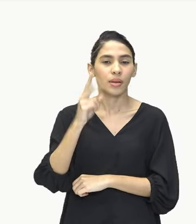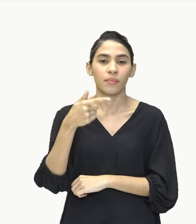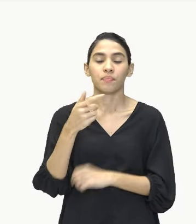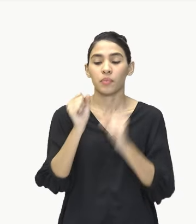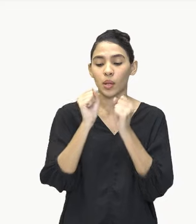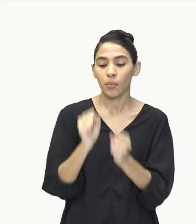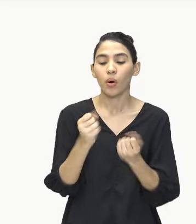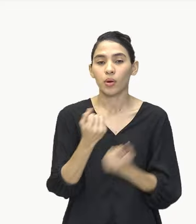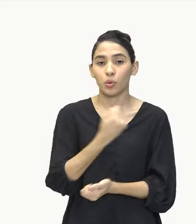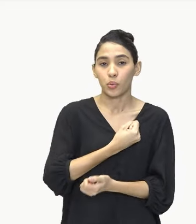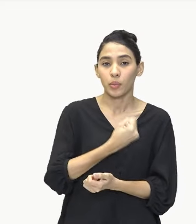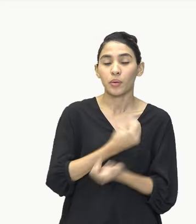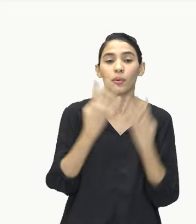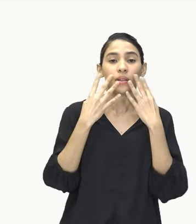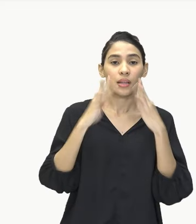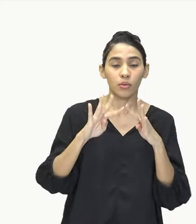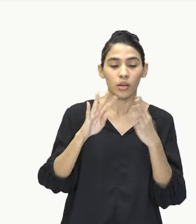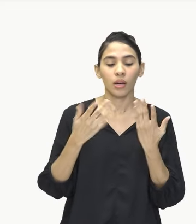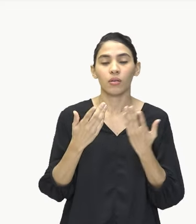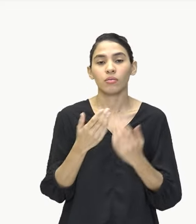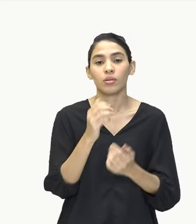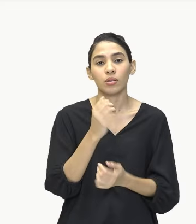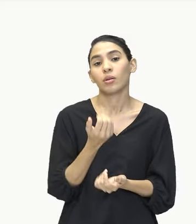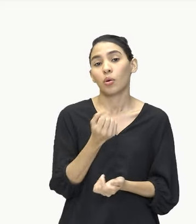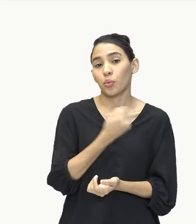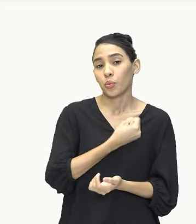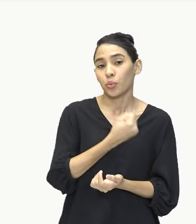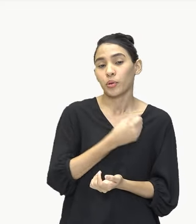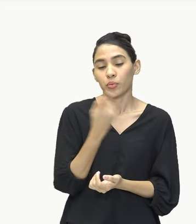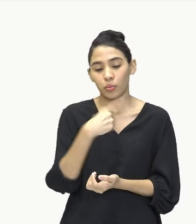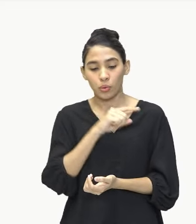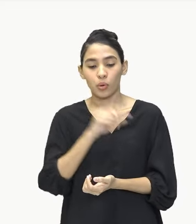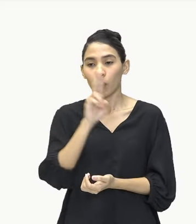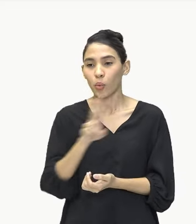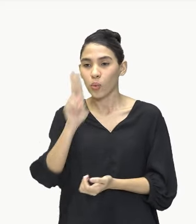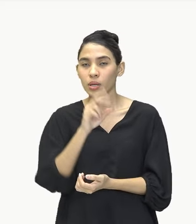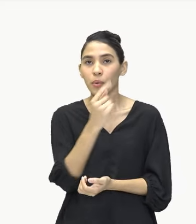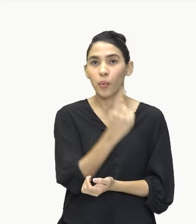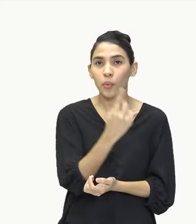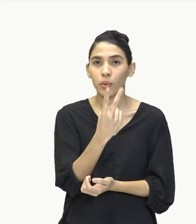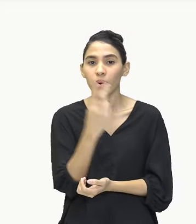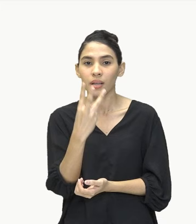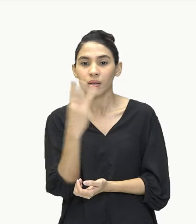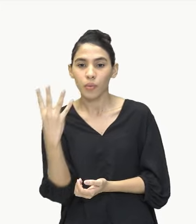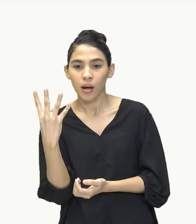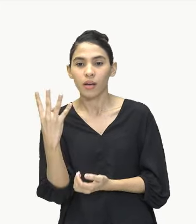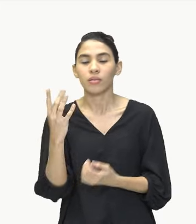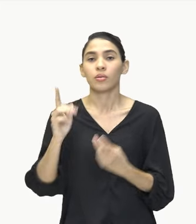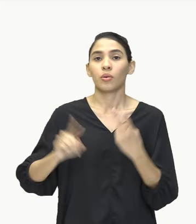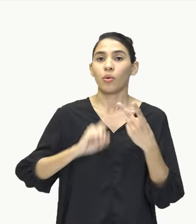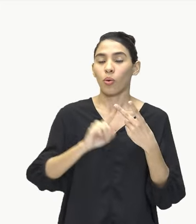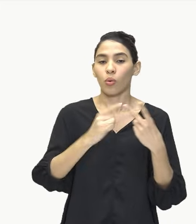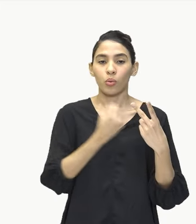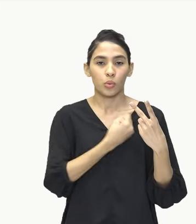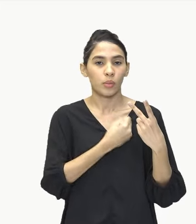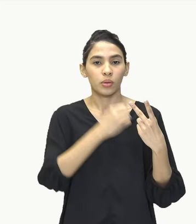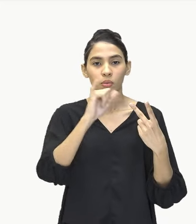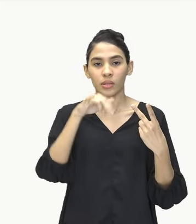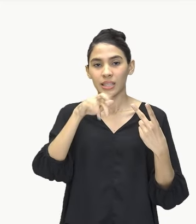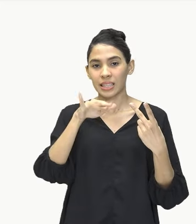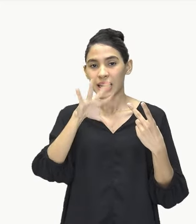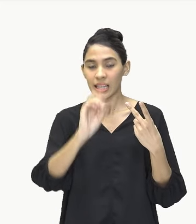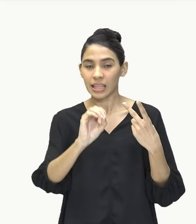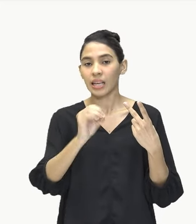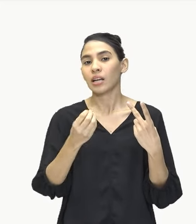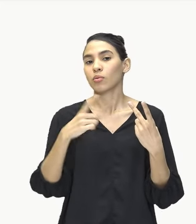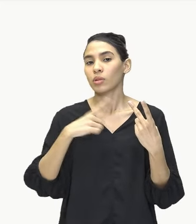pode ser um número natural, que são os números que nós usamos para contar. Ele pode ser ali um número inteiro, onde aparecem os